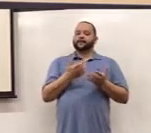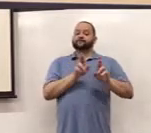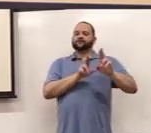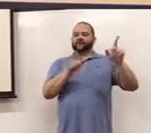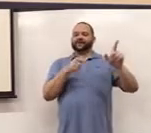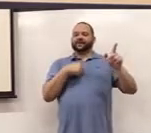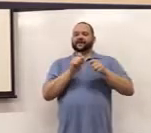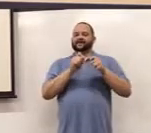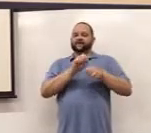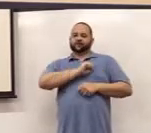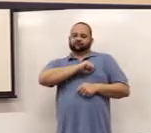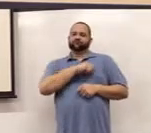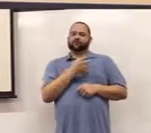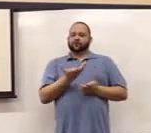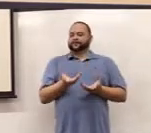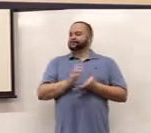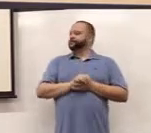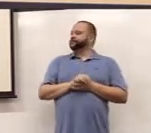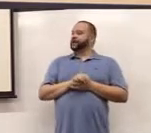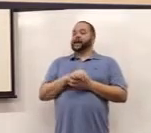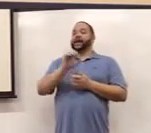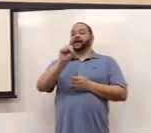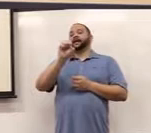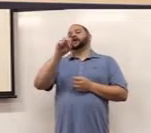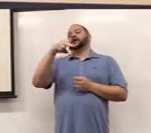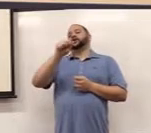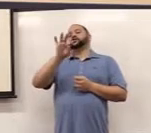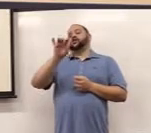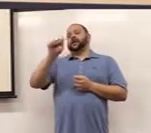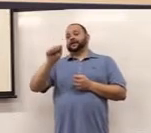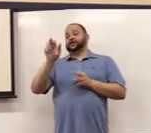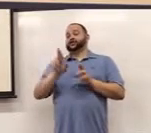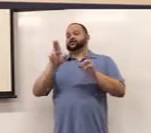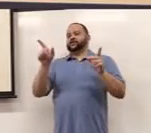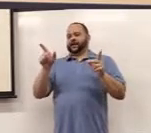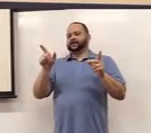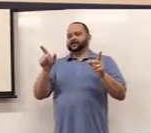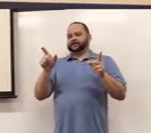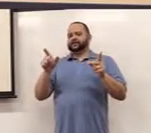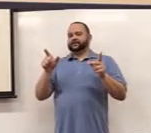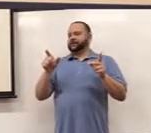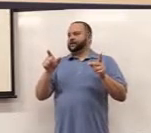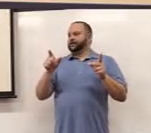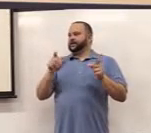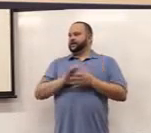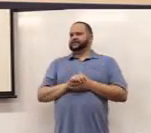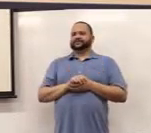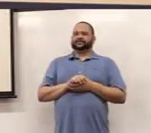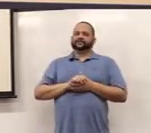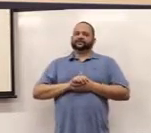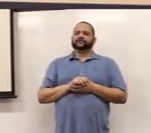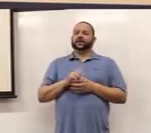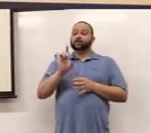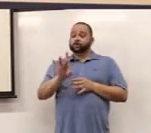de propósito. A sonata, então, ela é o contrário da cantata, que é a música que a gente canta. A sonata, ela soa, a música vai